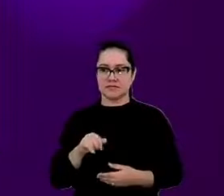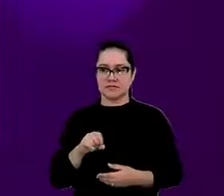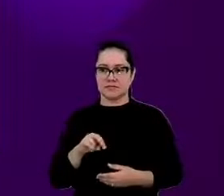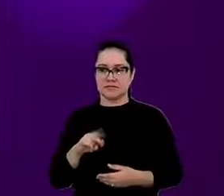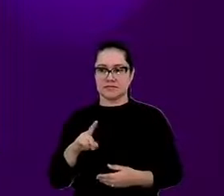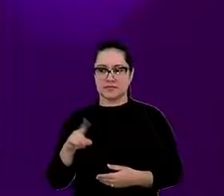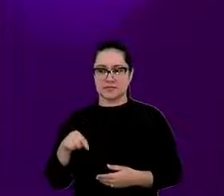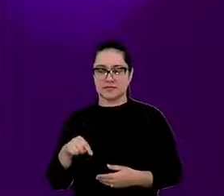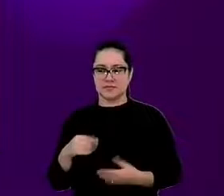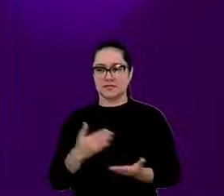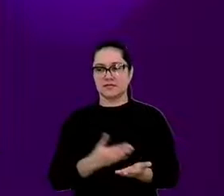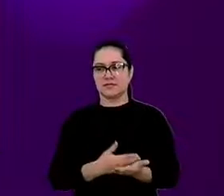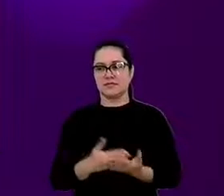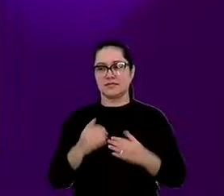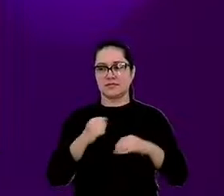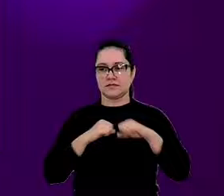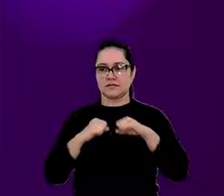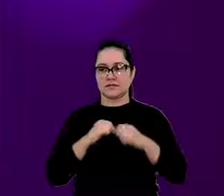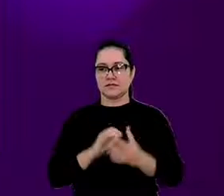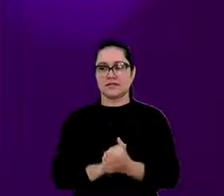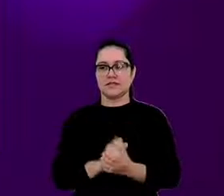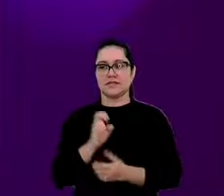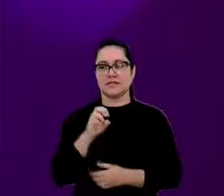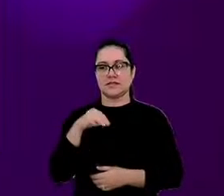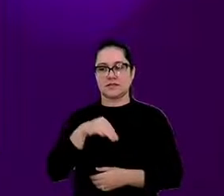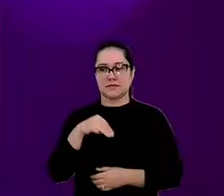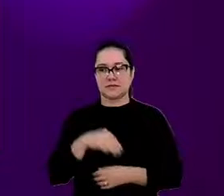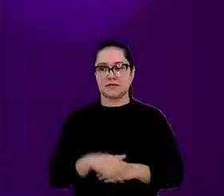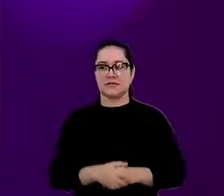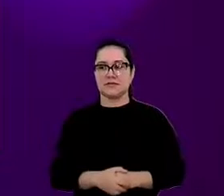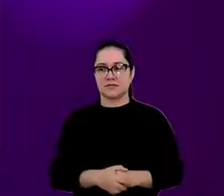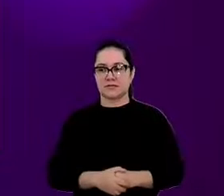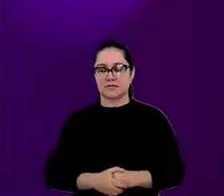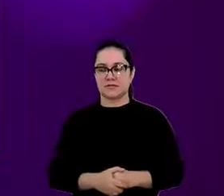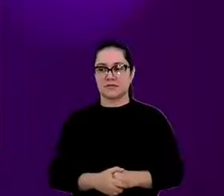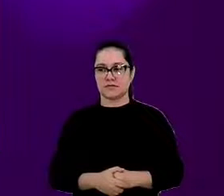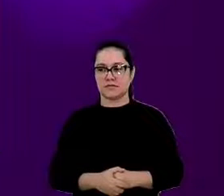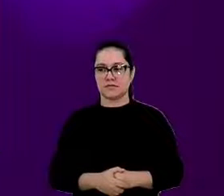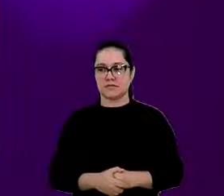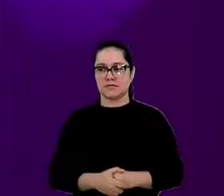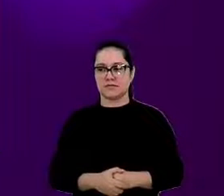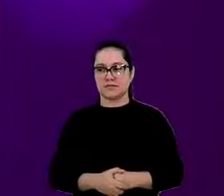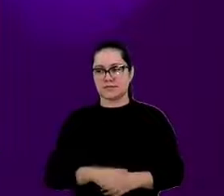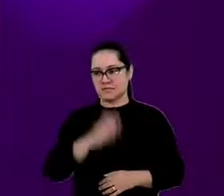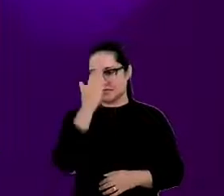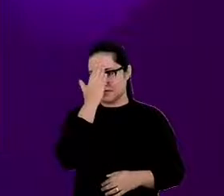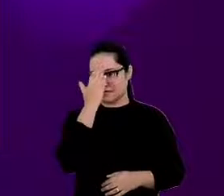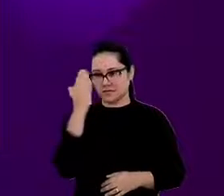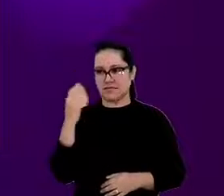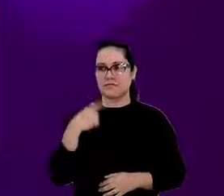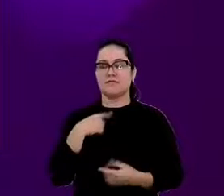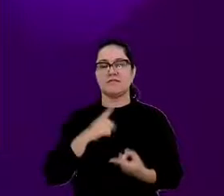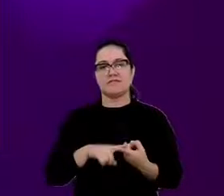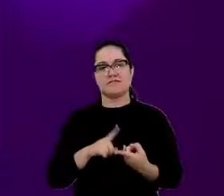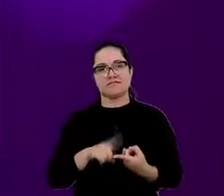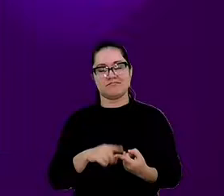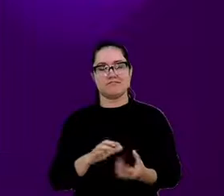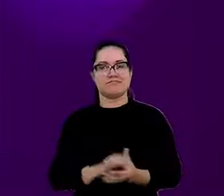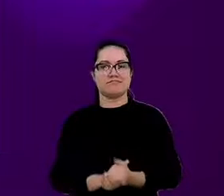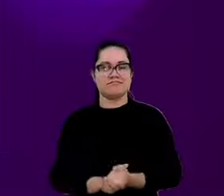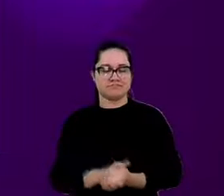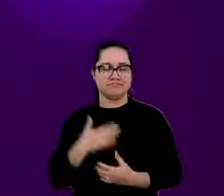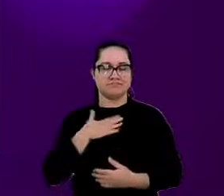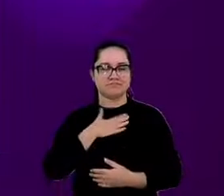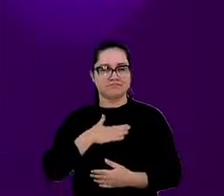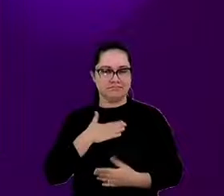e dar início ao nosso debate aí nos próximos 5 minutos. André, por favor. Pedro, obrigado. Eu também estou encantado aqui com esse nosso